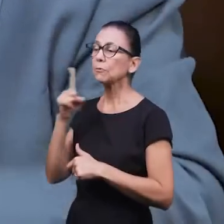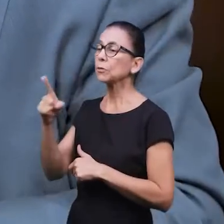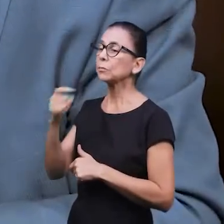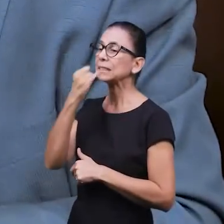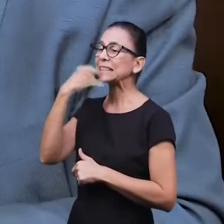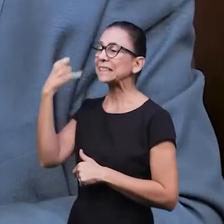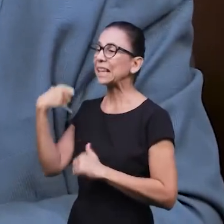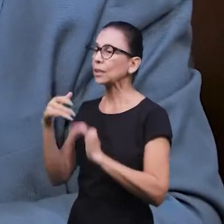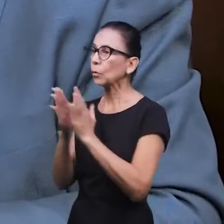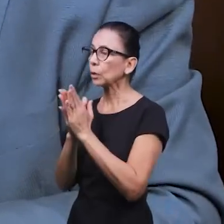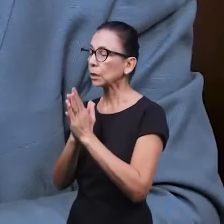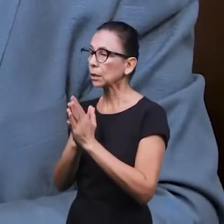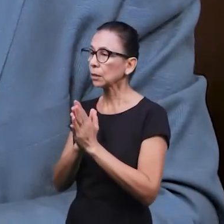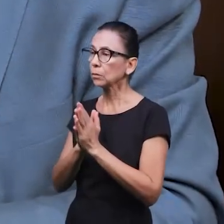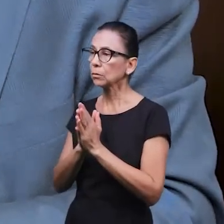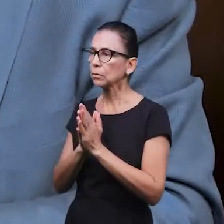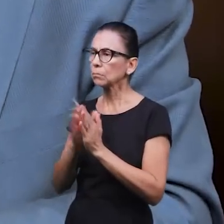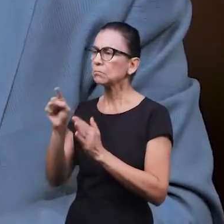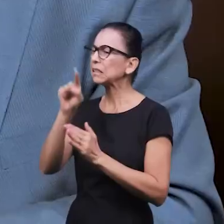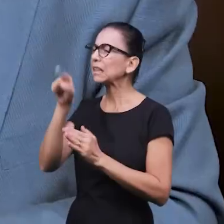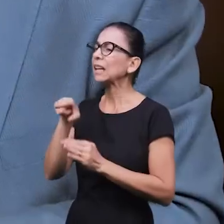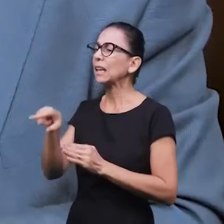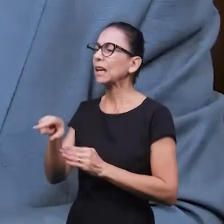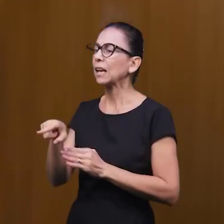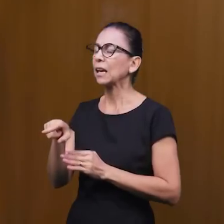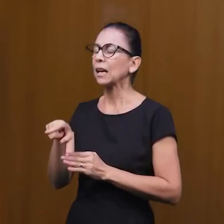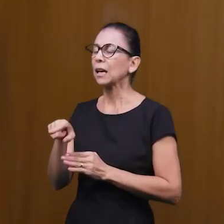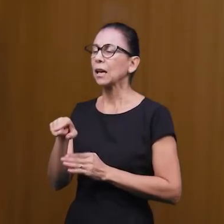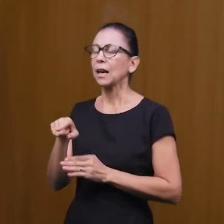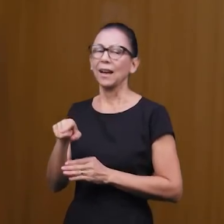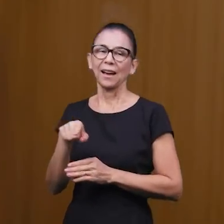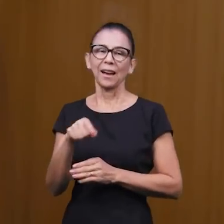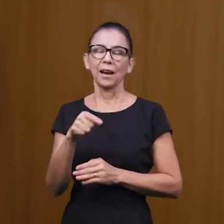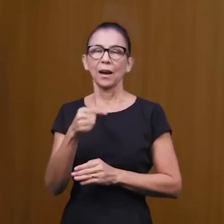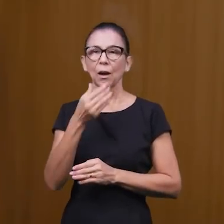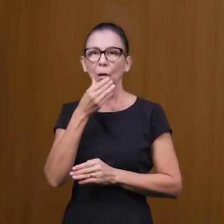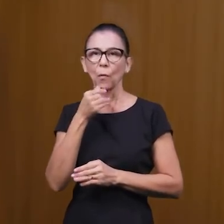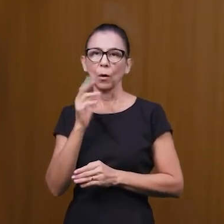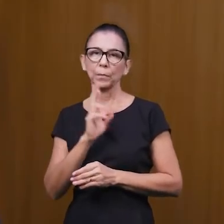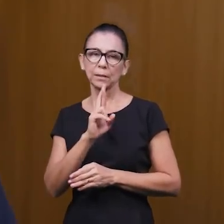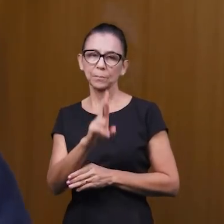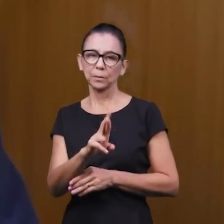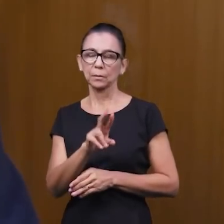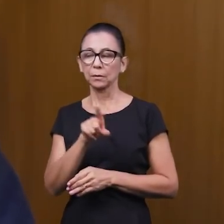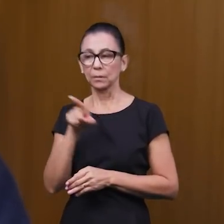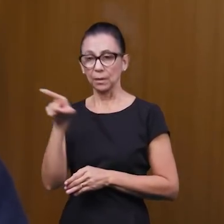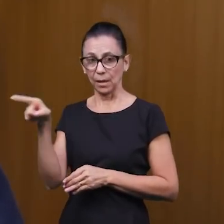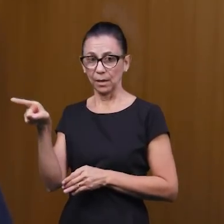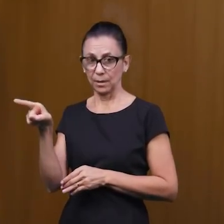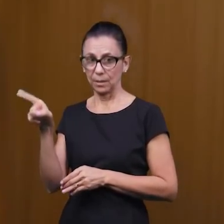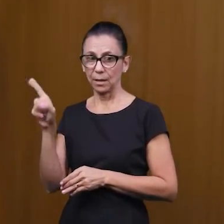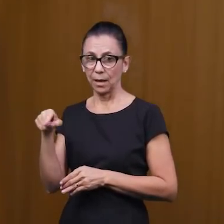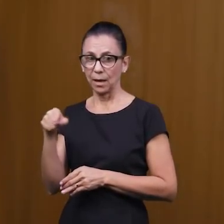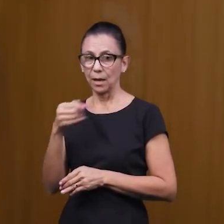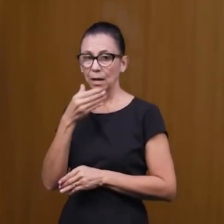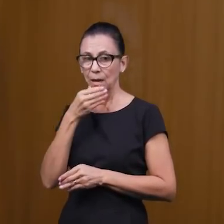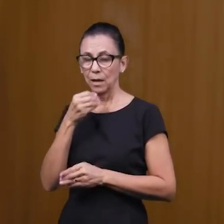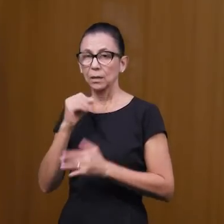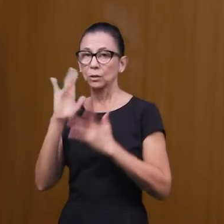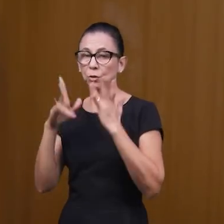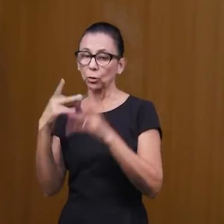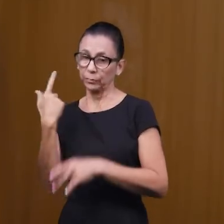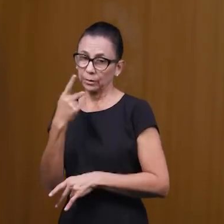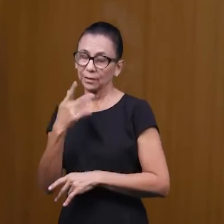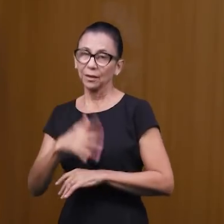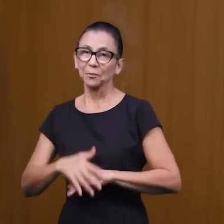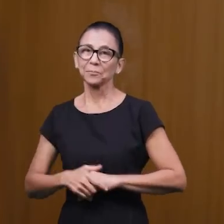revela é o Espírito Santo, é quem mostra, né? Quem é a pessoa. Começa o seu lar assim, começa o seu lar com jovens que são de oração, viu? Às vezes você